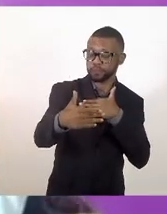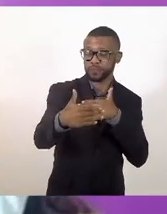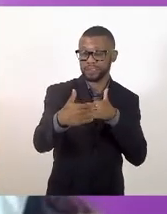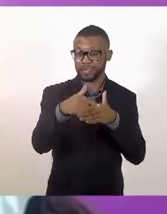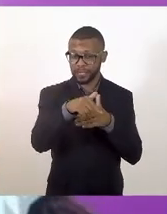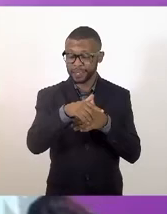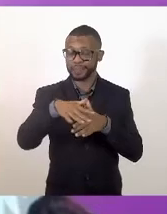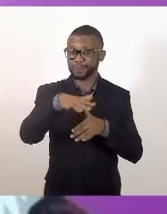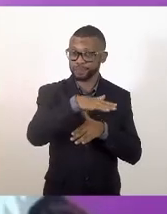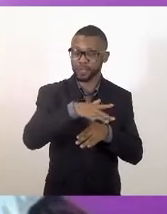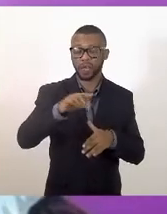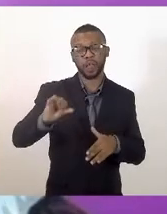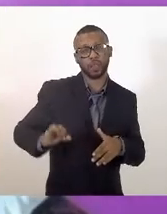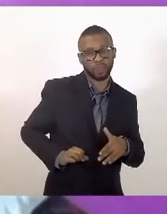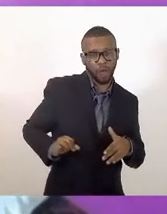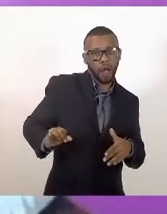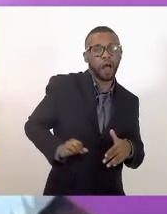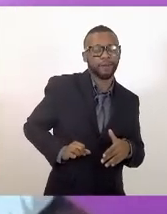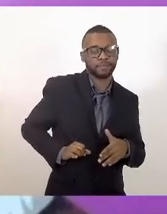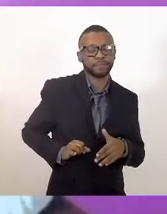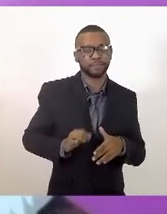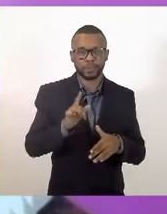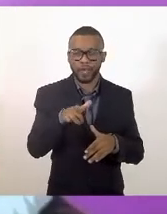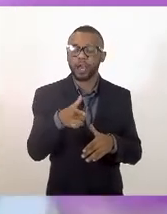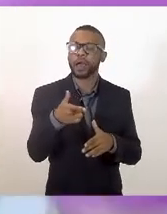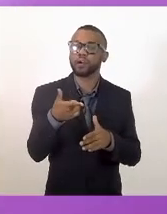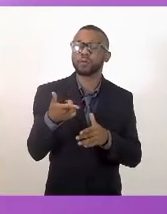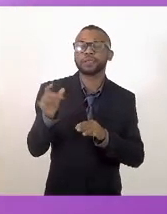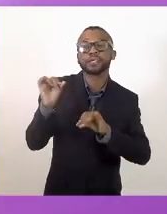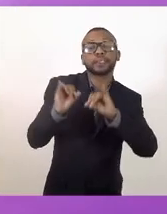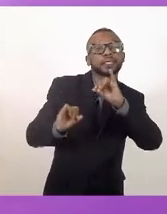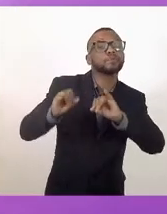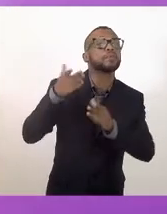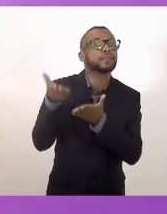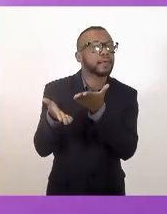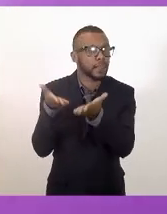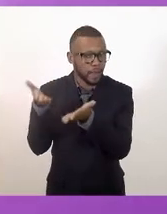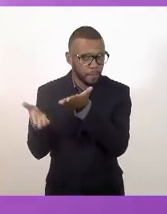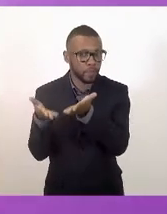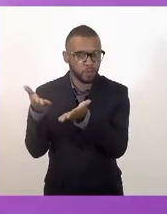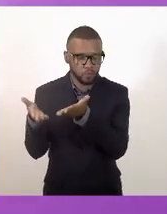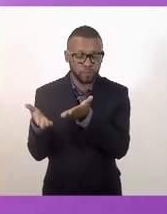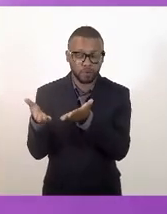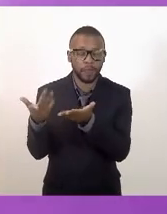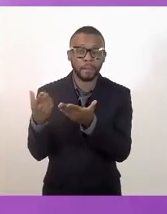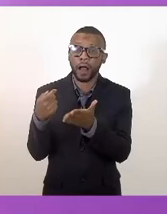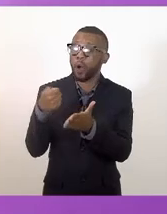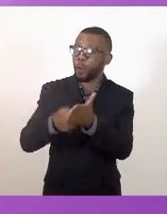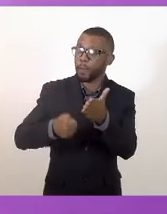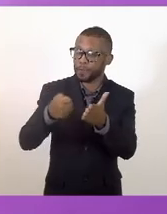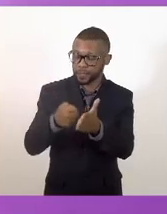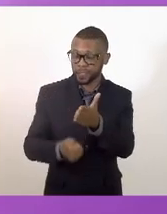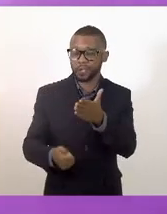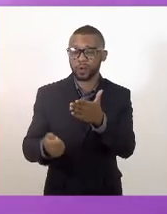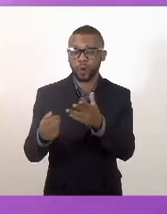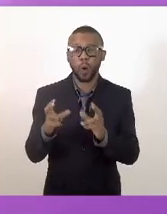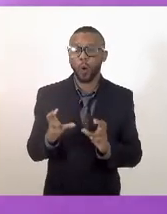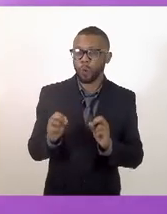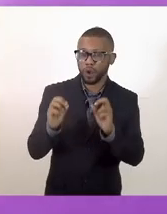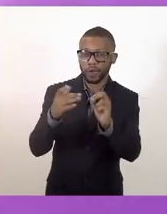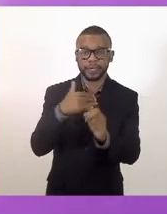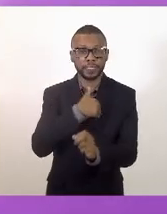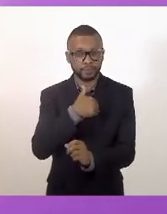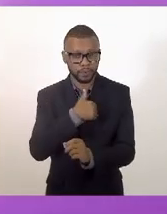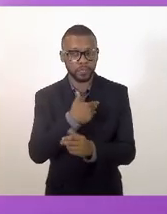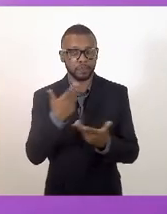com o atendimento fisioterápico. Parabéns também, Tia Ju, pelo PL anterior a esse, que foi apresentado e está